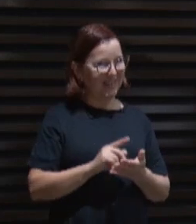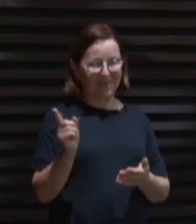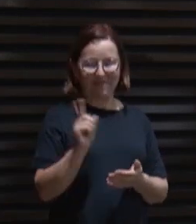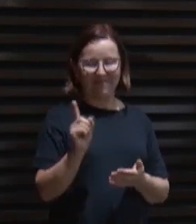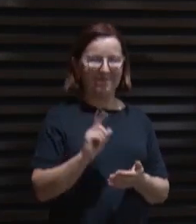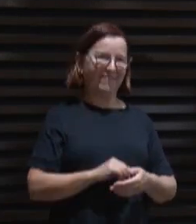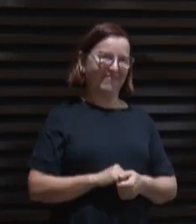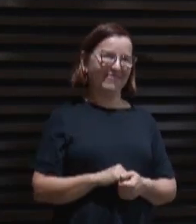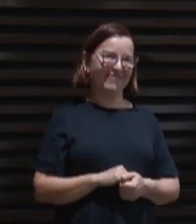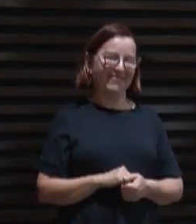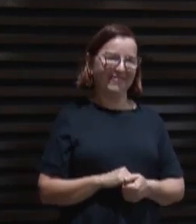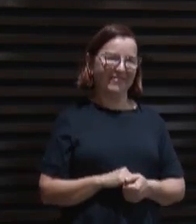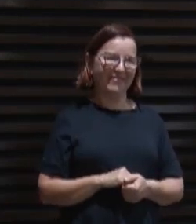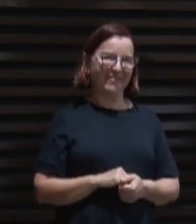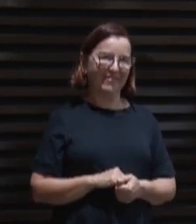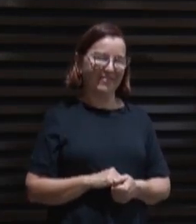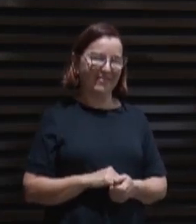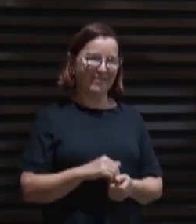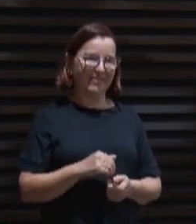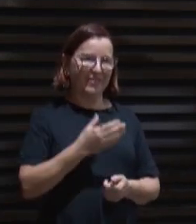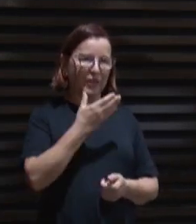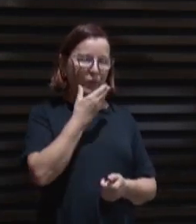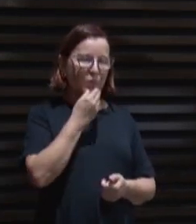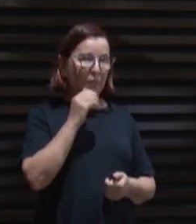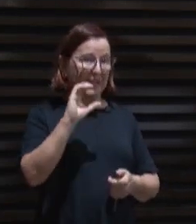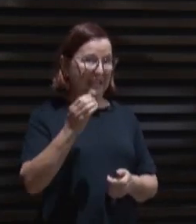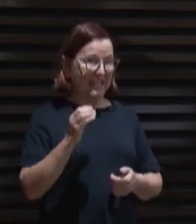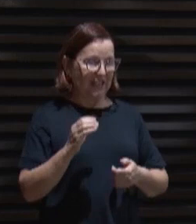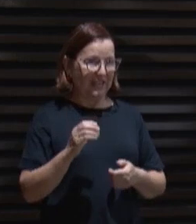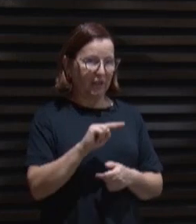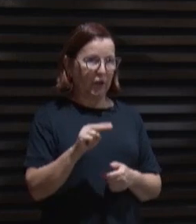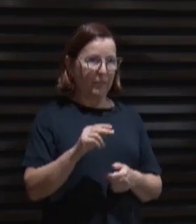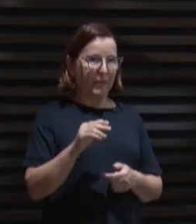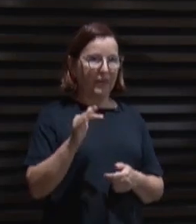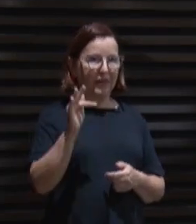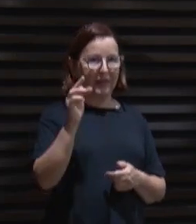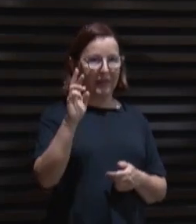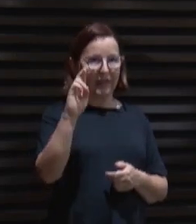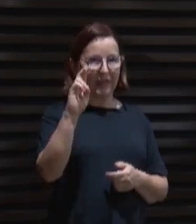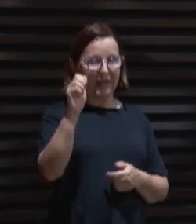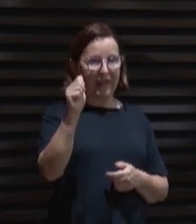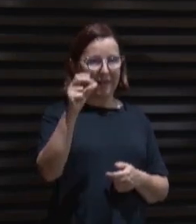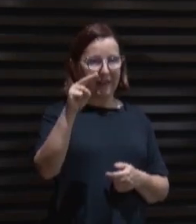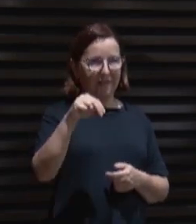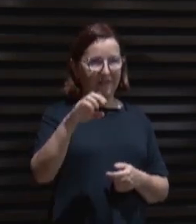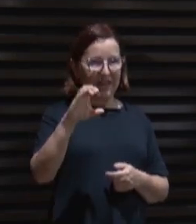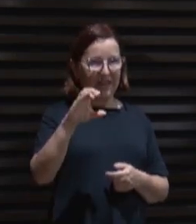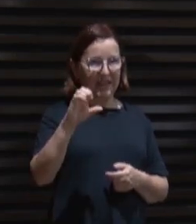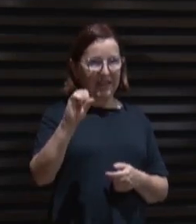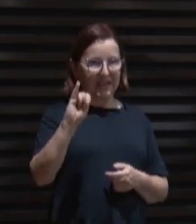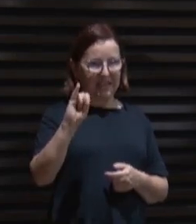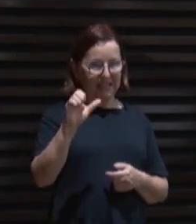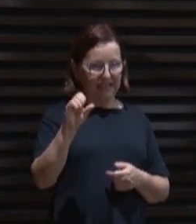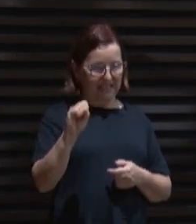Dr. Francis Collins, o cientista que desenvolveu o projeto